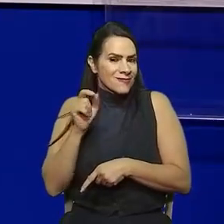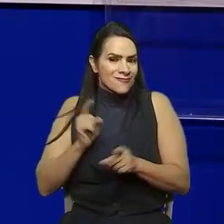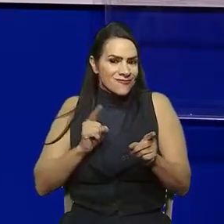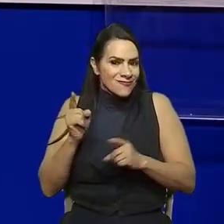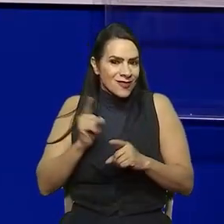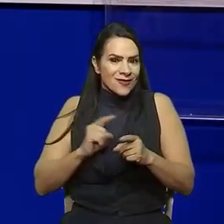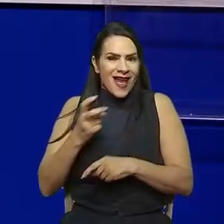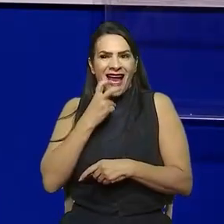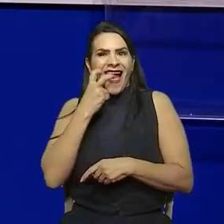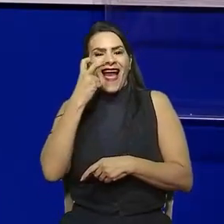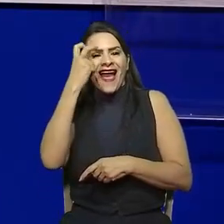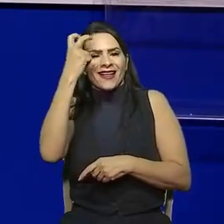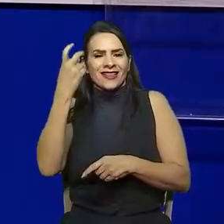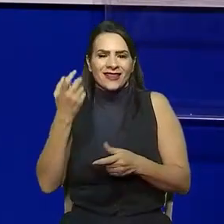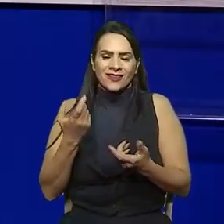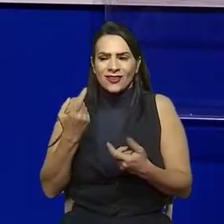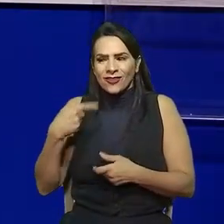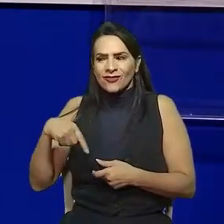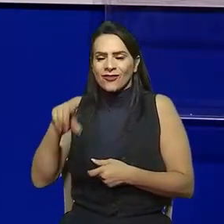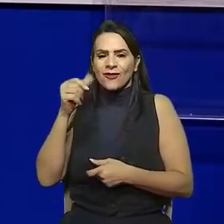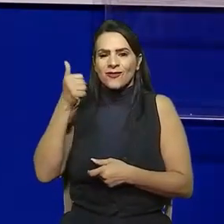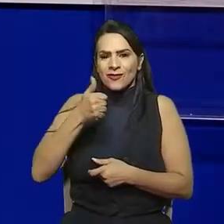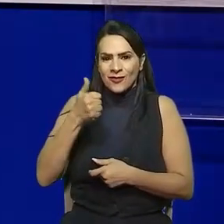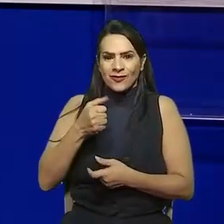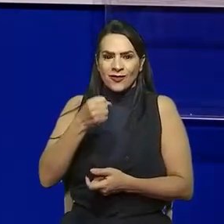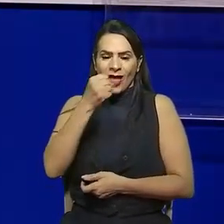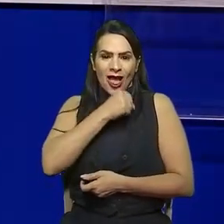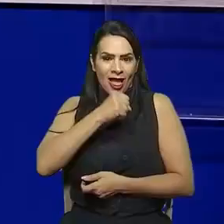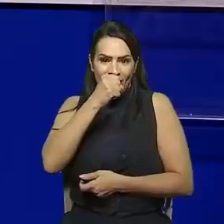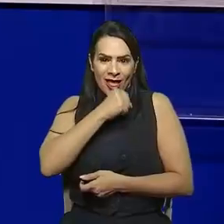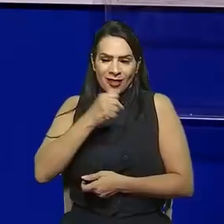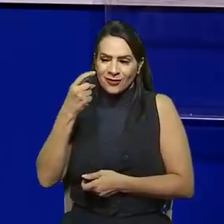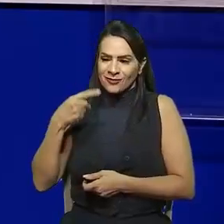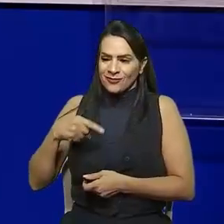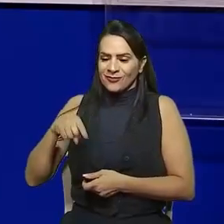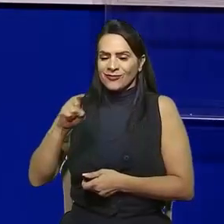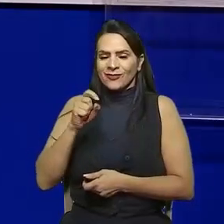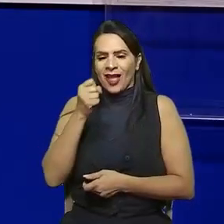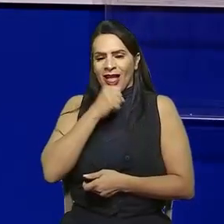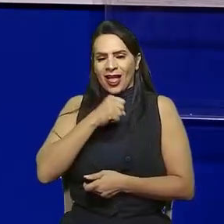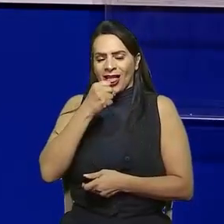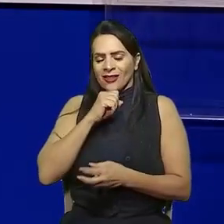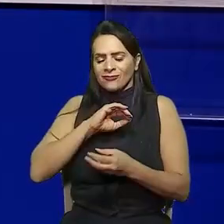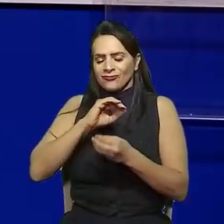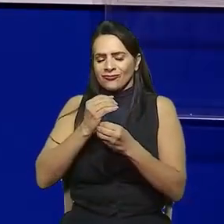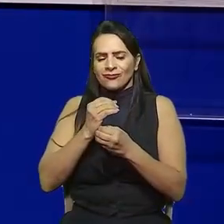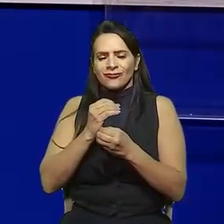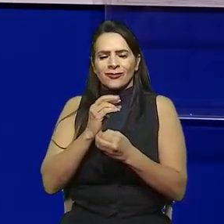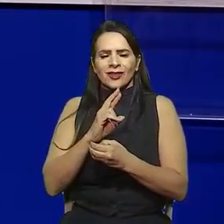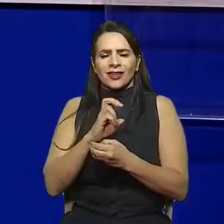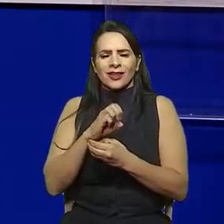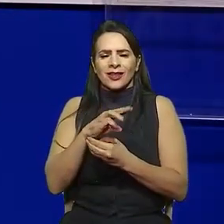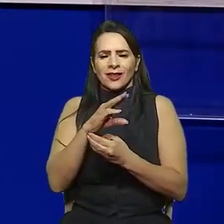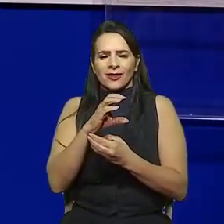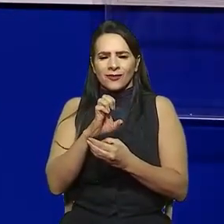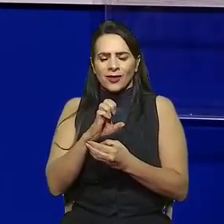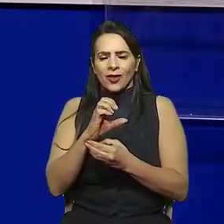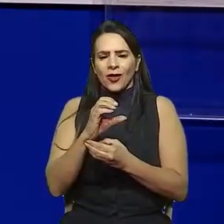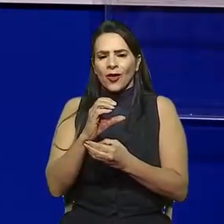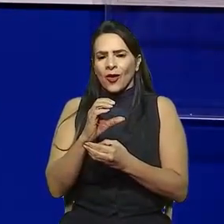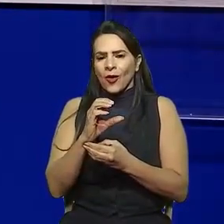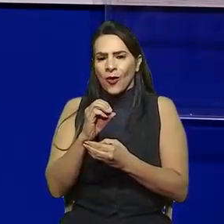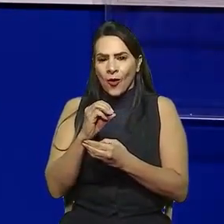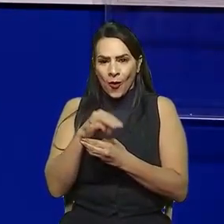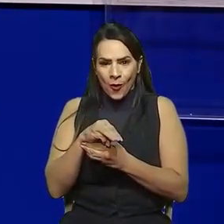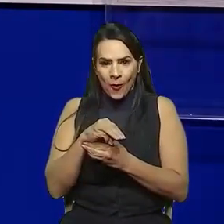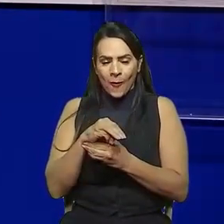tomar sorvete. Foi a primeira vez que eu tomei sorvete na vida. Olha sorvete aí. de creme com passas. No Uau. dia que eu fui